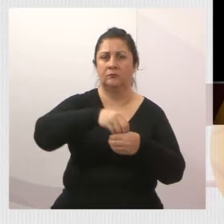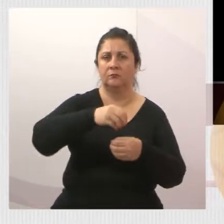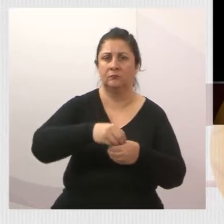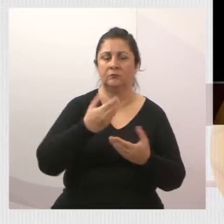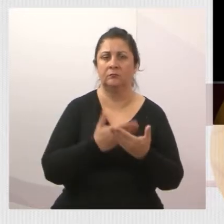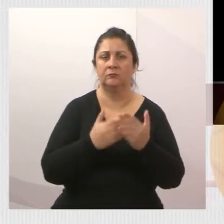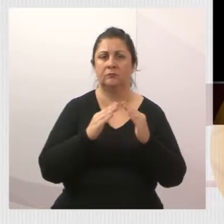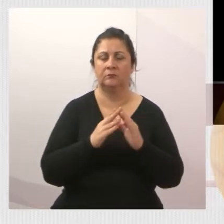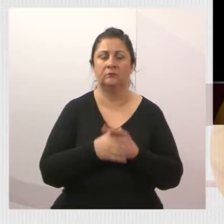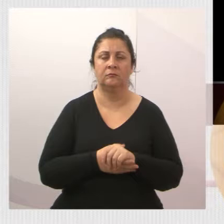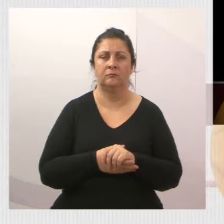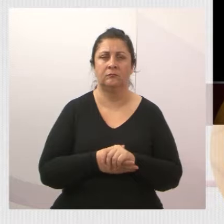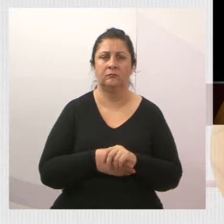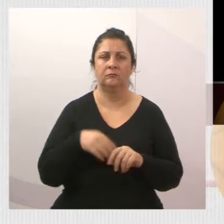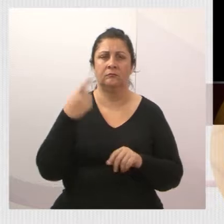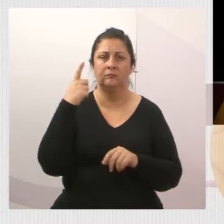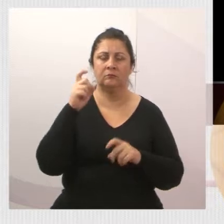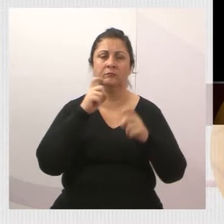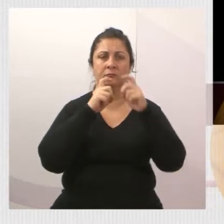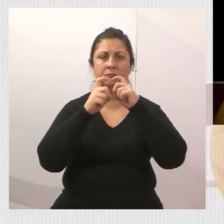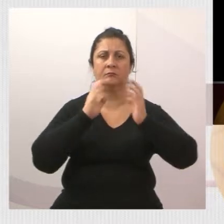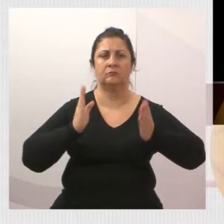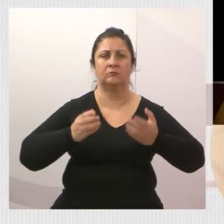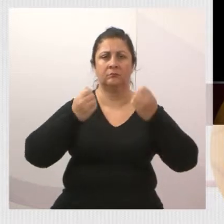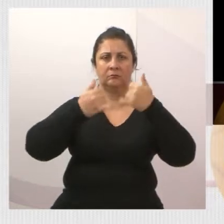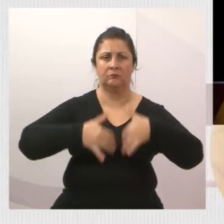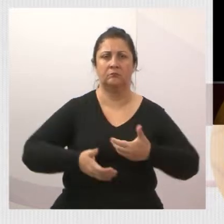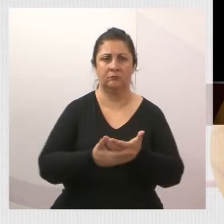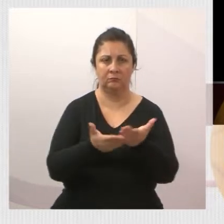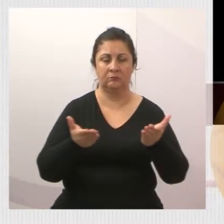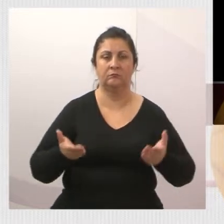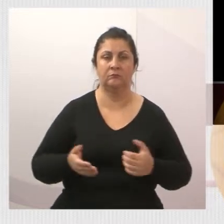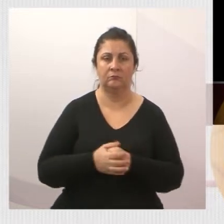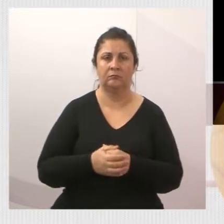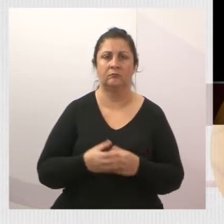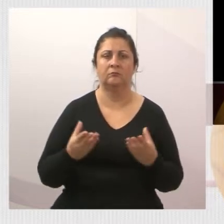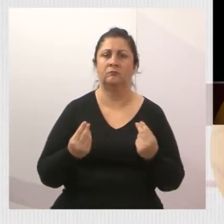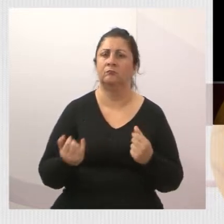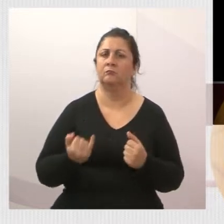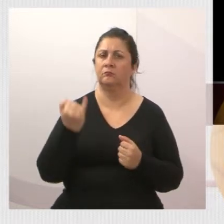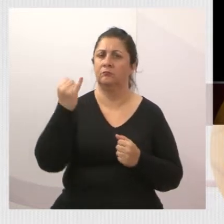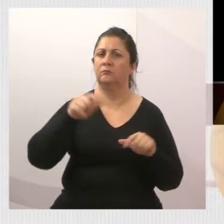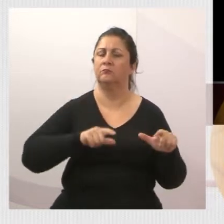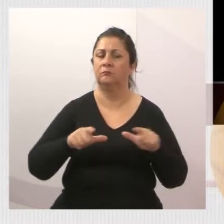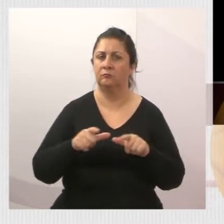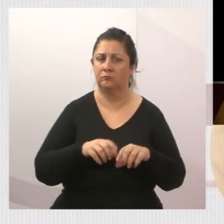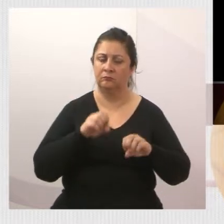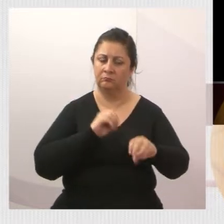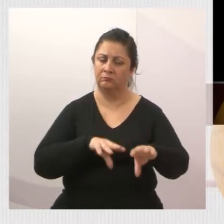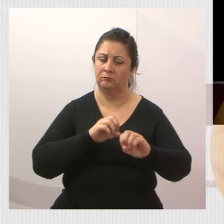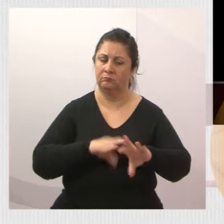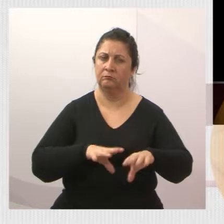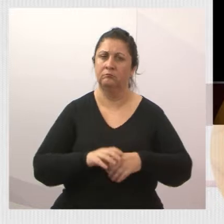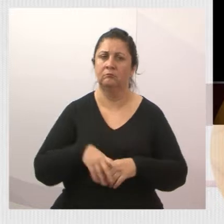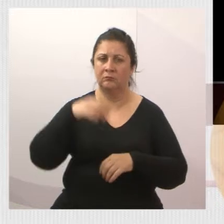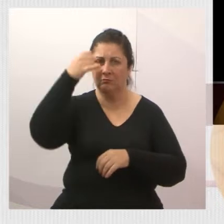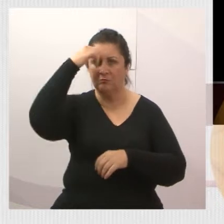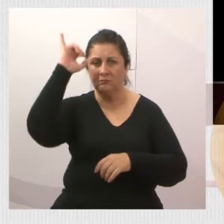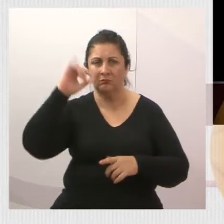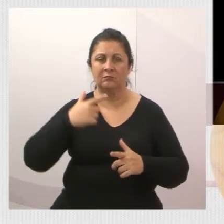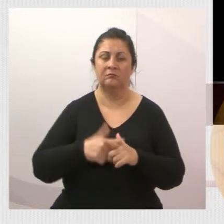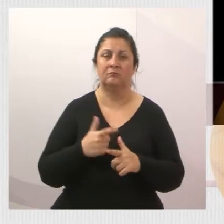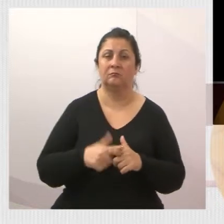Eu acho que na última sessão eu também mencionei a vocês a importância desse trabalho educativo e preventivo